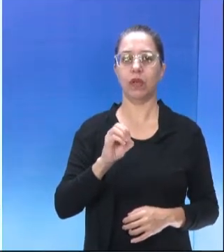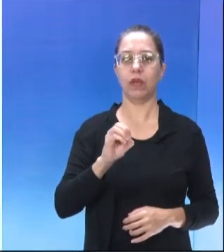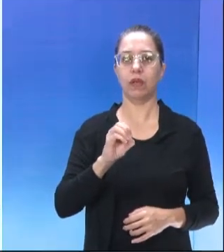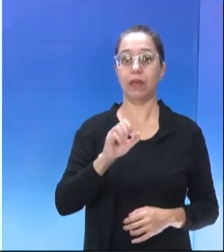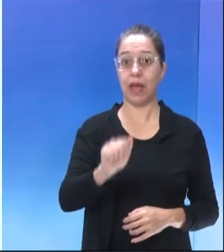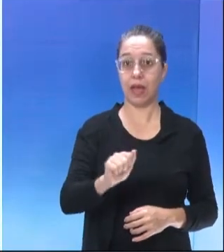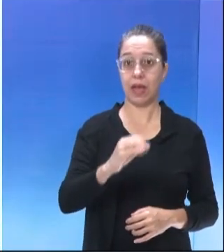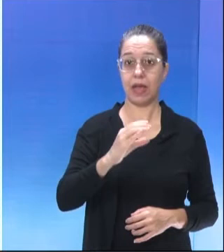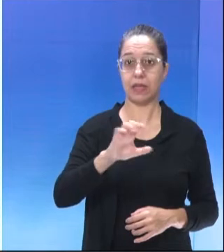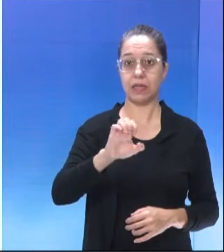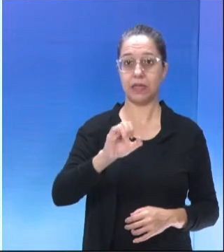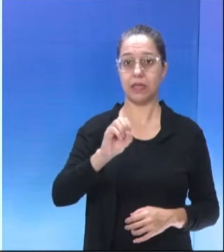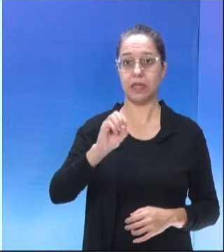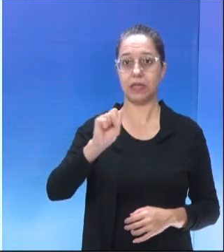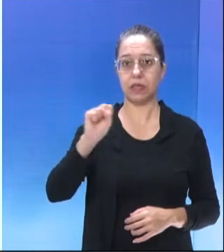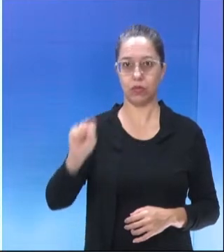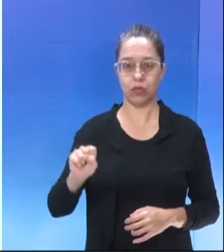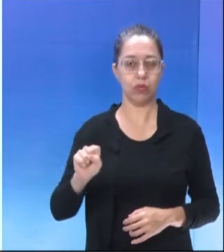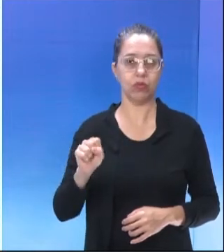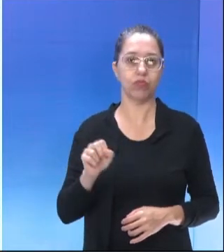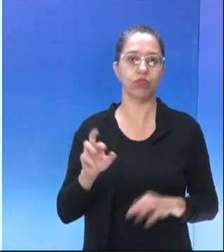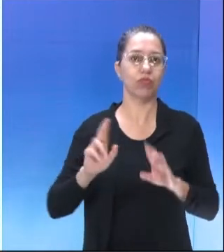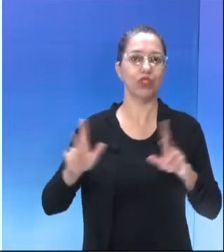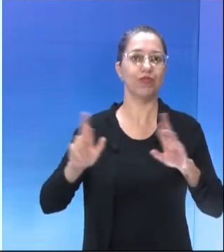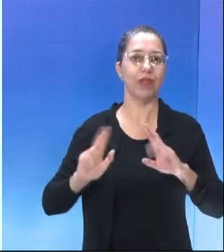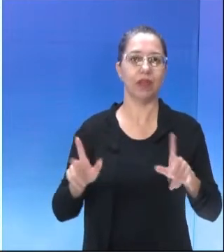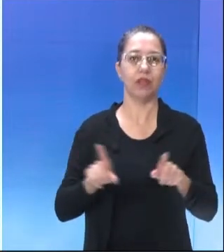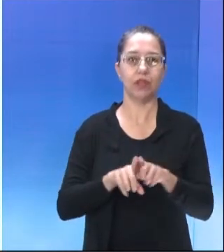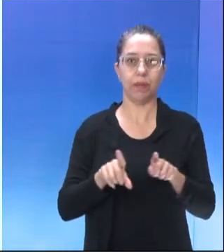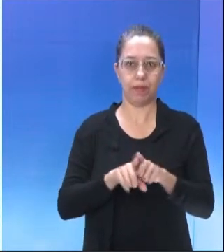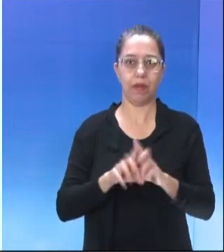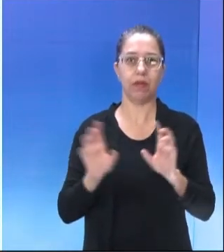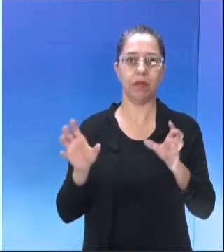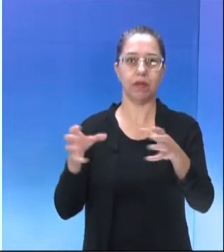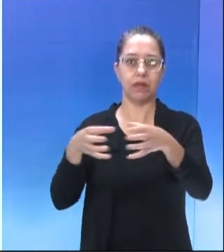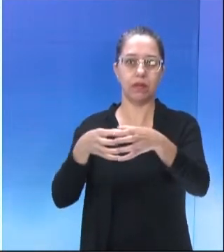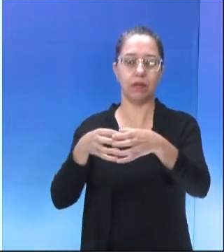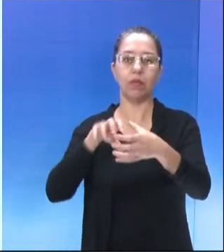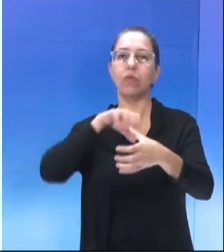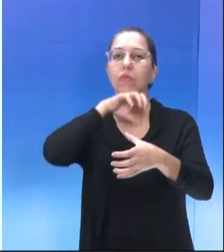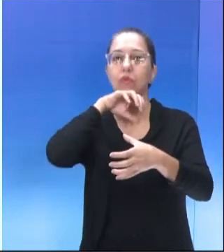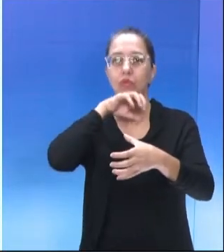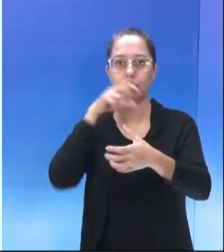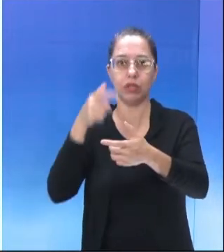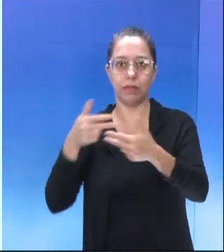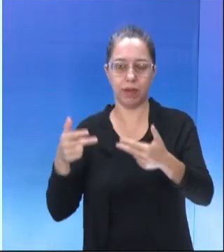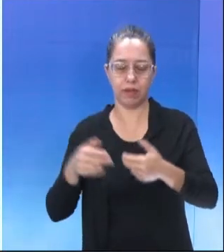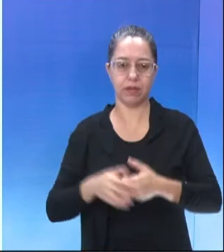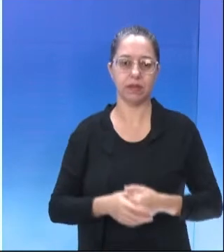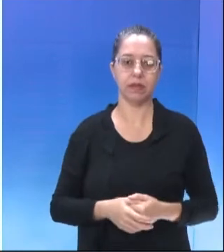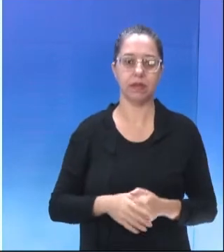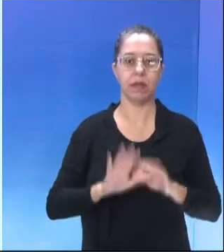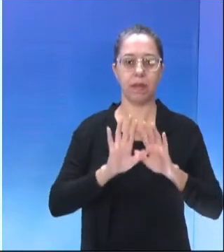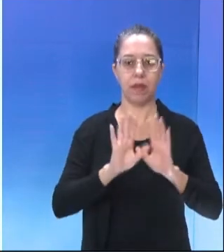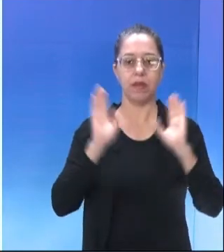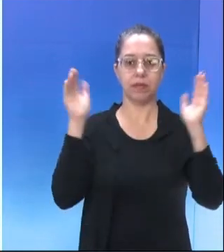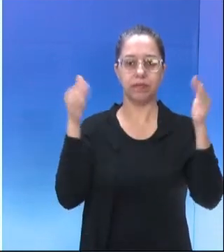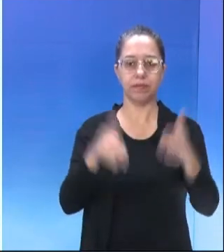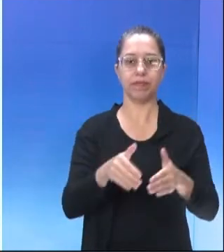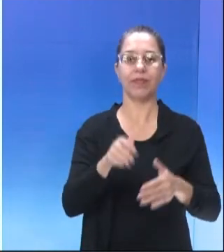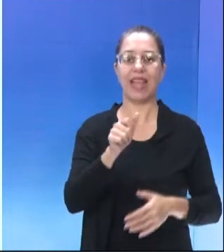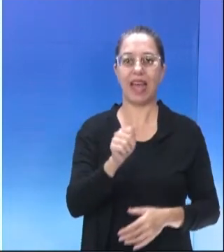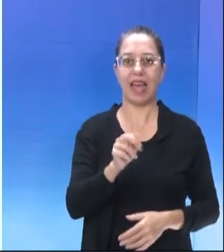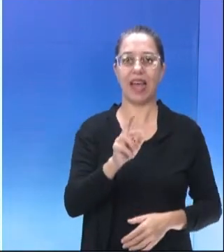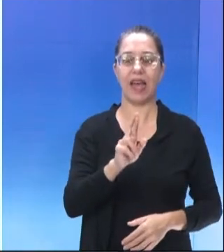não são características desses seres que aparecem na questão, mas sim dos aracnídeos,